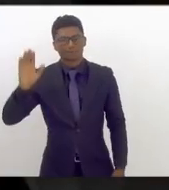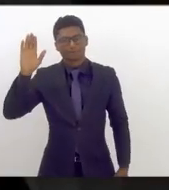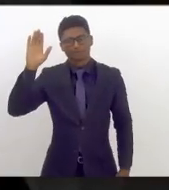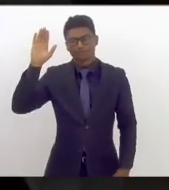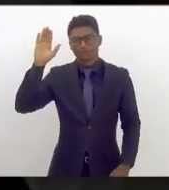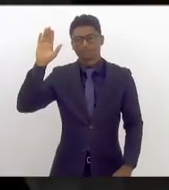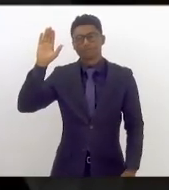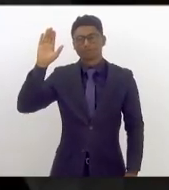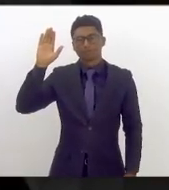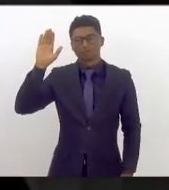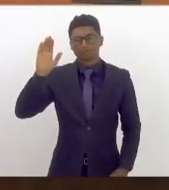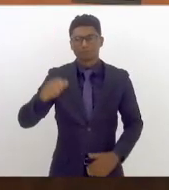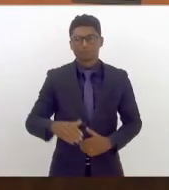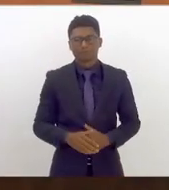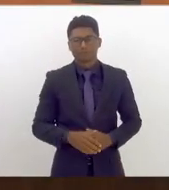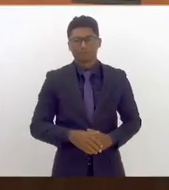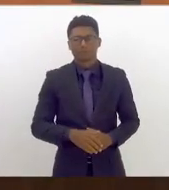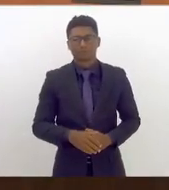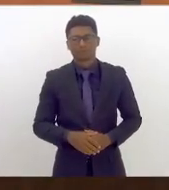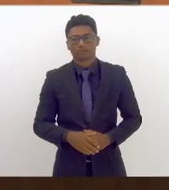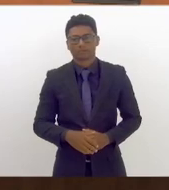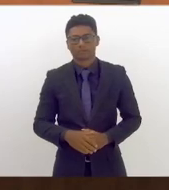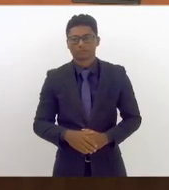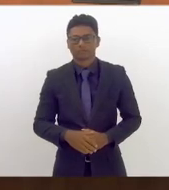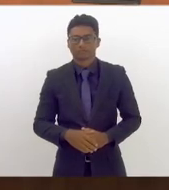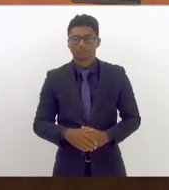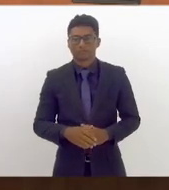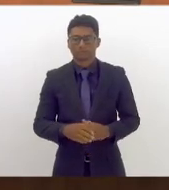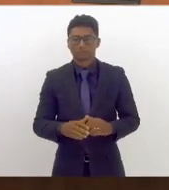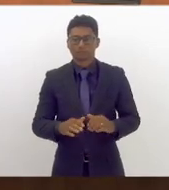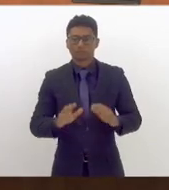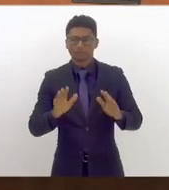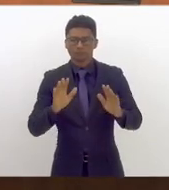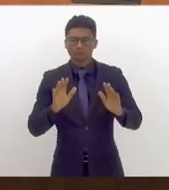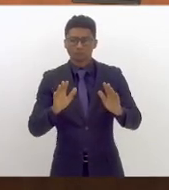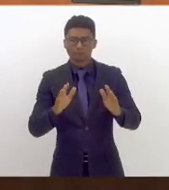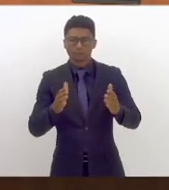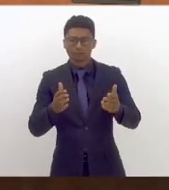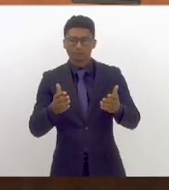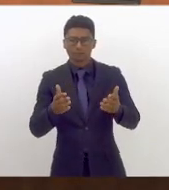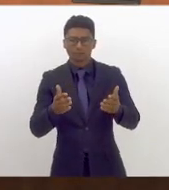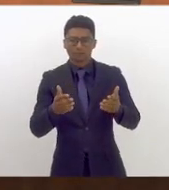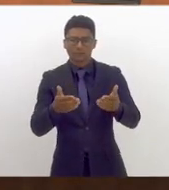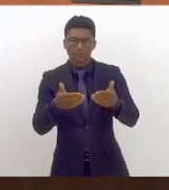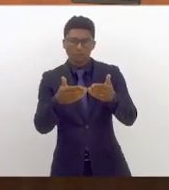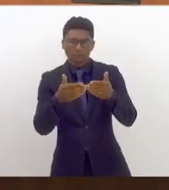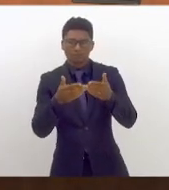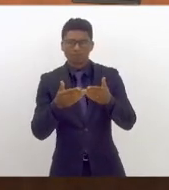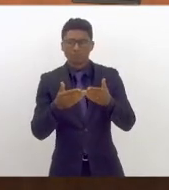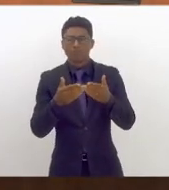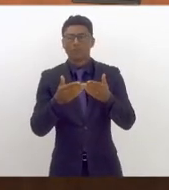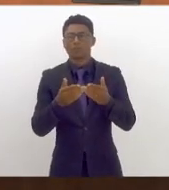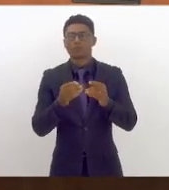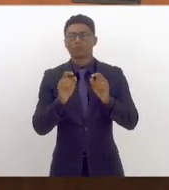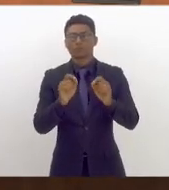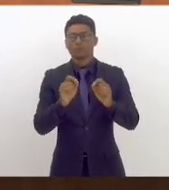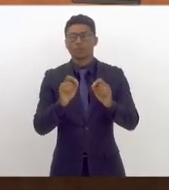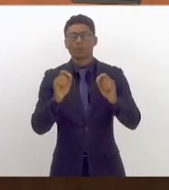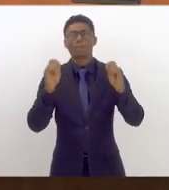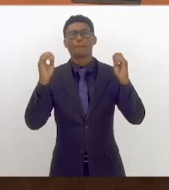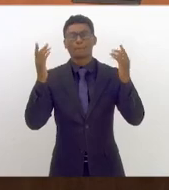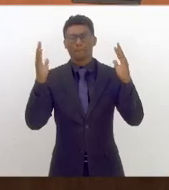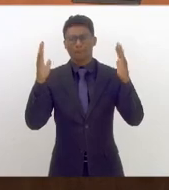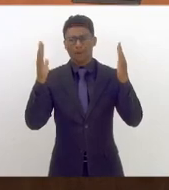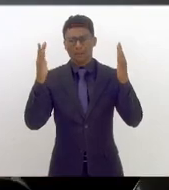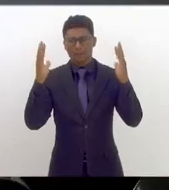deputada Marta Rocha, deputado Valdec, se Vossa Excelência me permitir, antes de fazer uso da palavra, só gostaria de parabenizá-lo